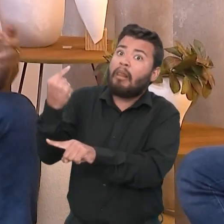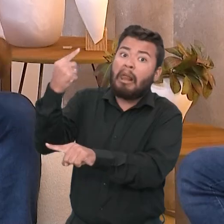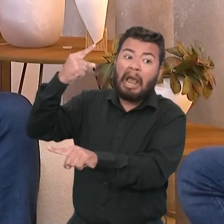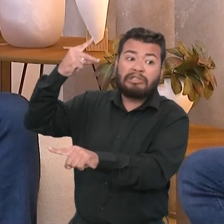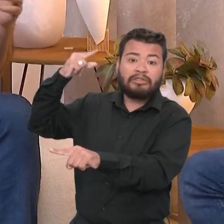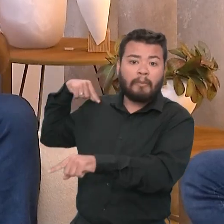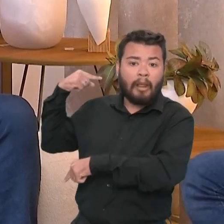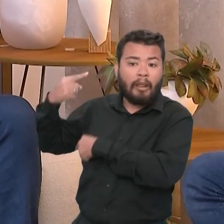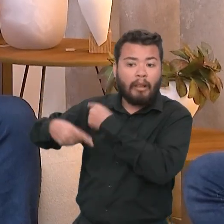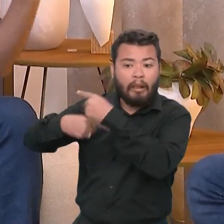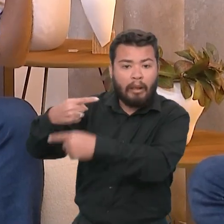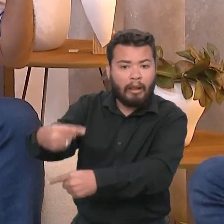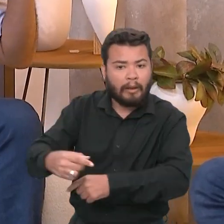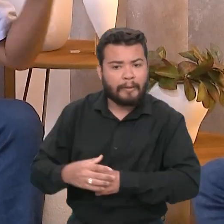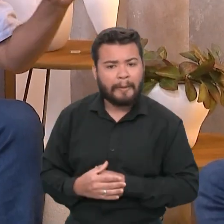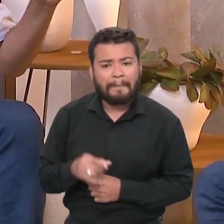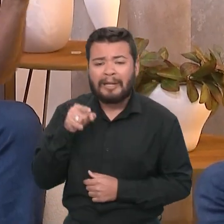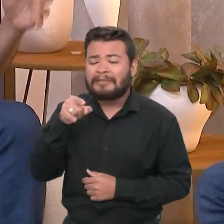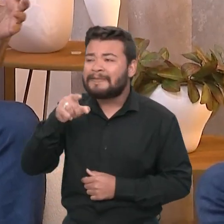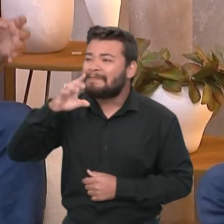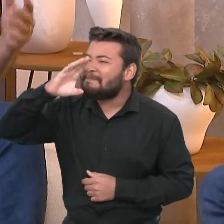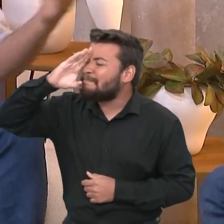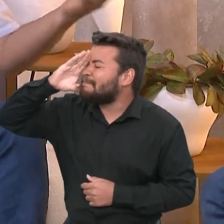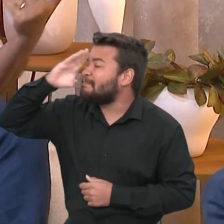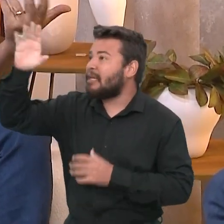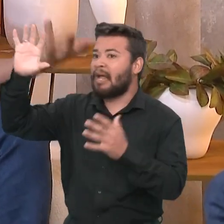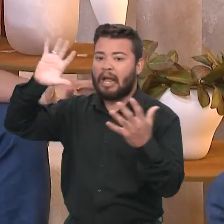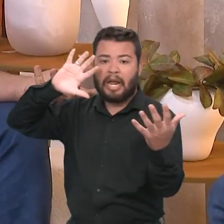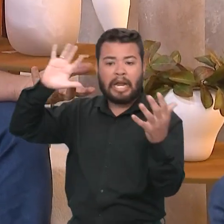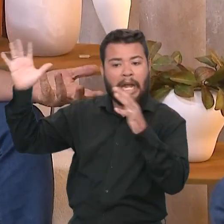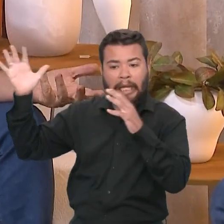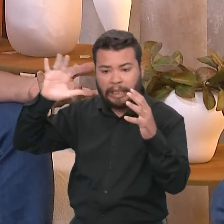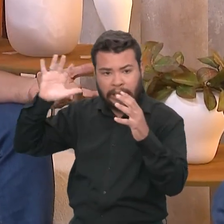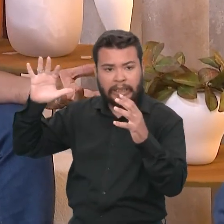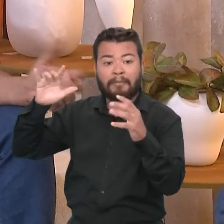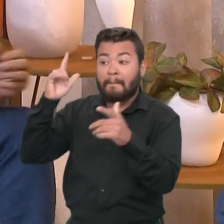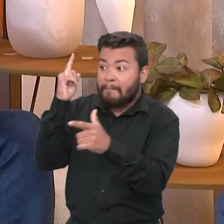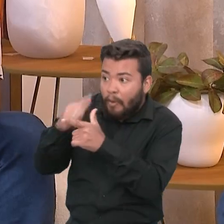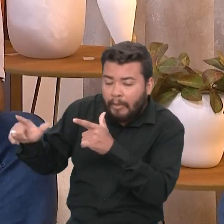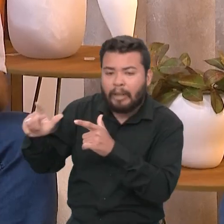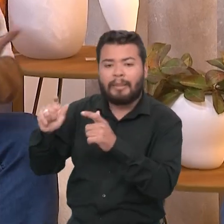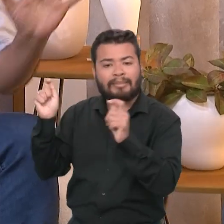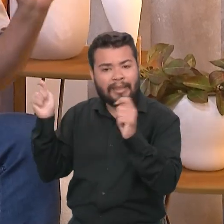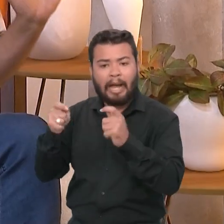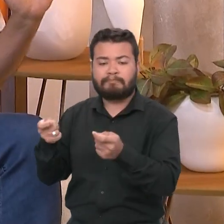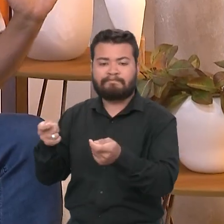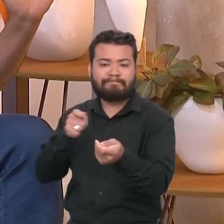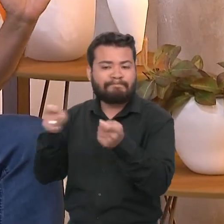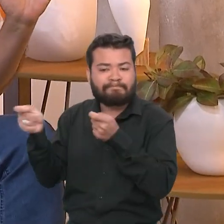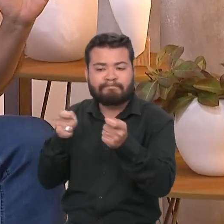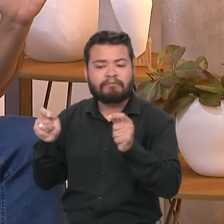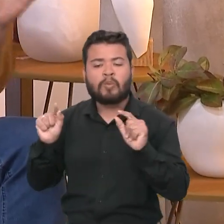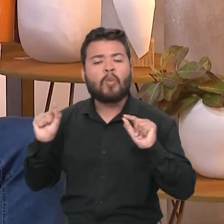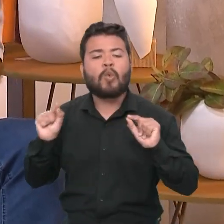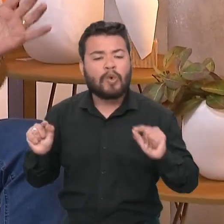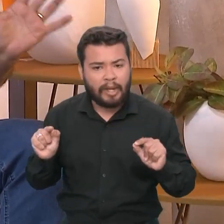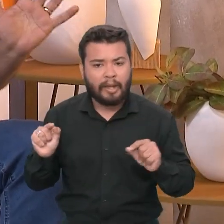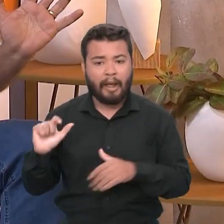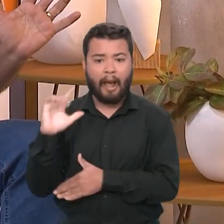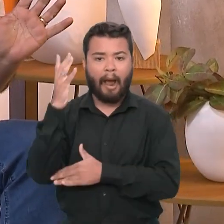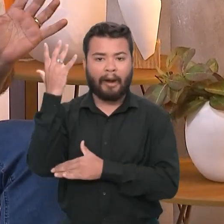que a tecnologia ancestral mais fantástica para combater mudança climática chama árvore. E é uma tecnologia que está aí para tudo quanto é lado, e que o